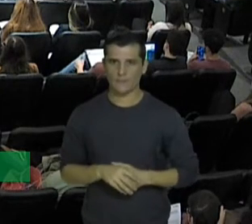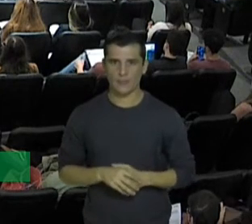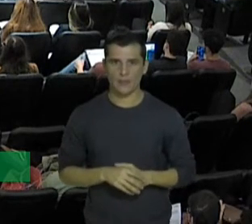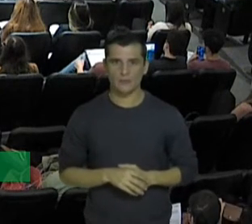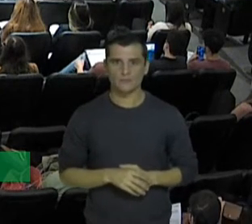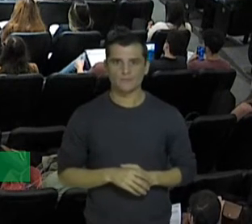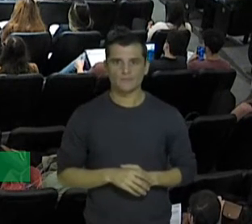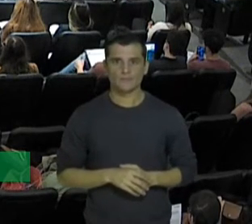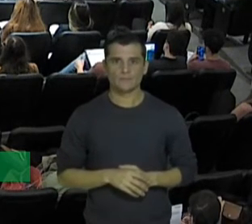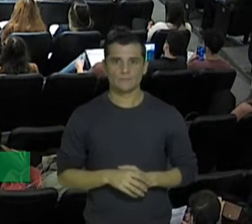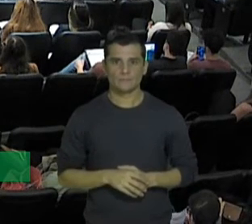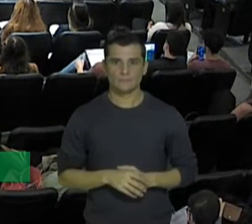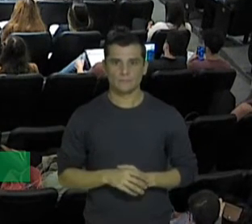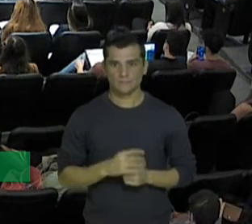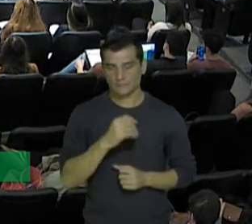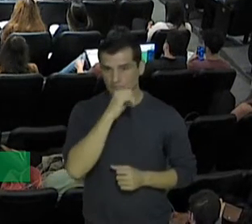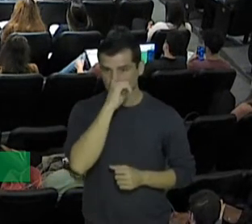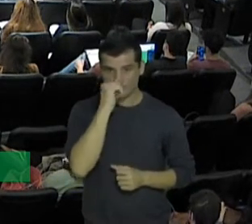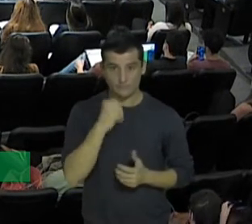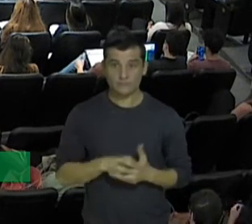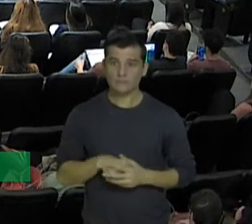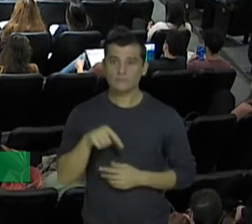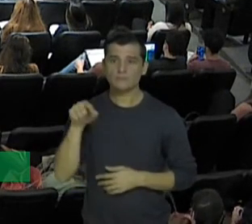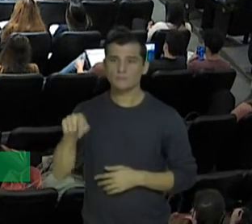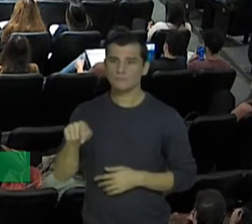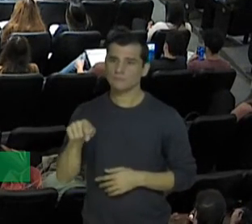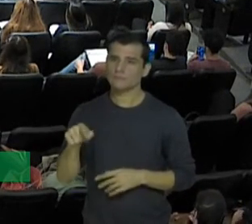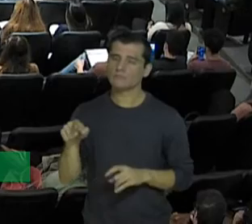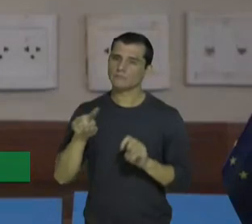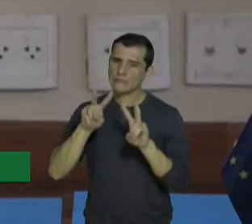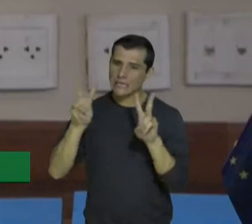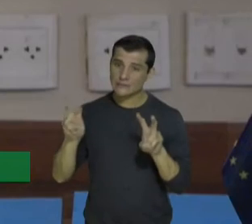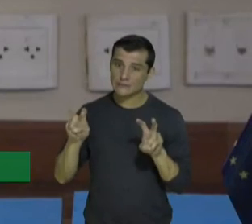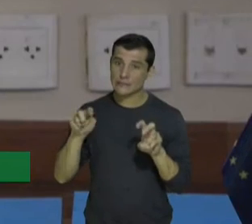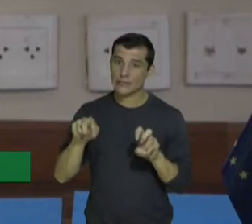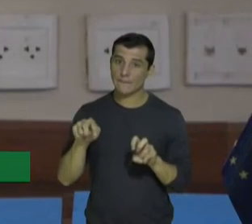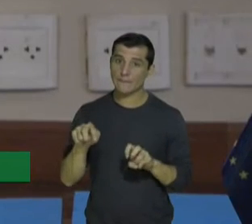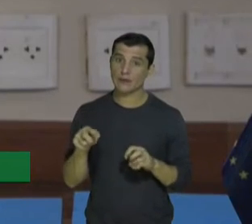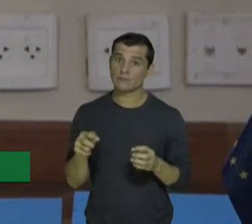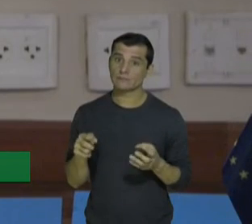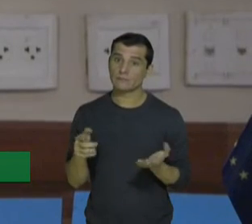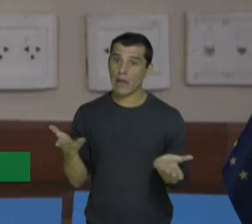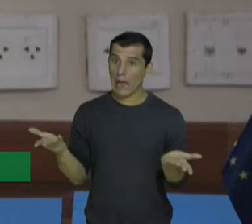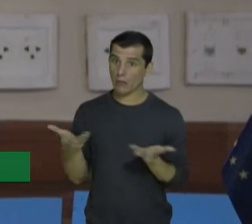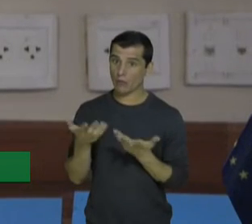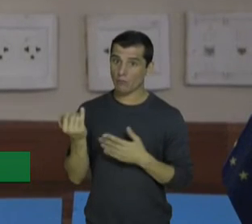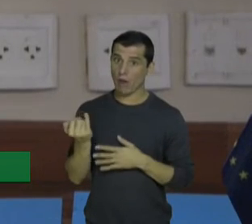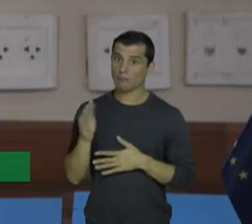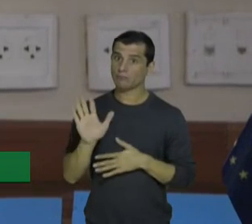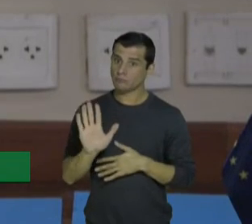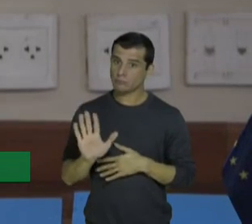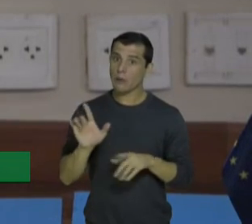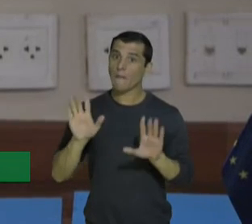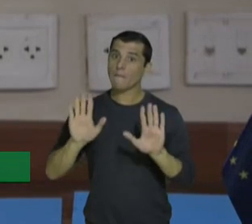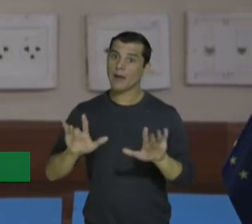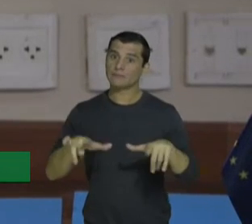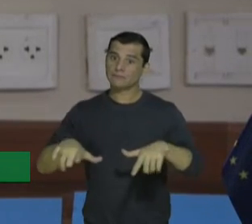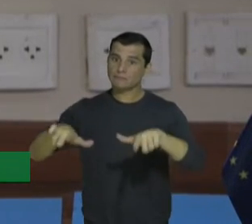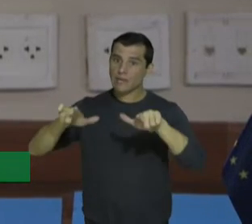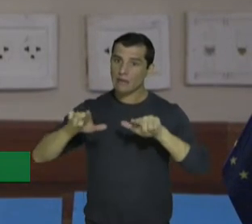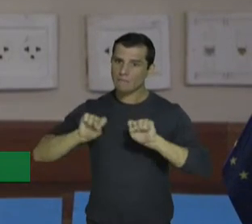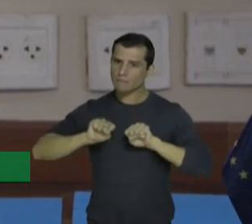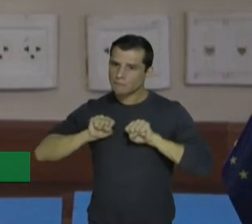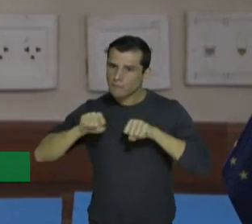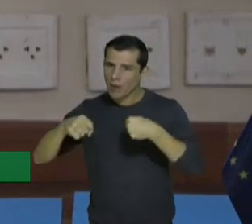importância né mas a gente se dedica muito para ter para ter os nossos certificados né